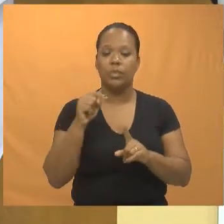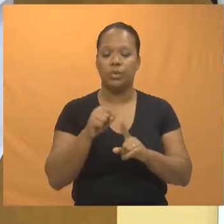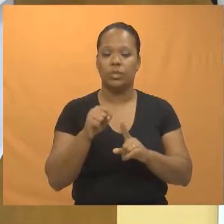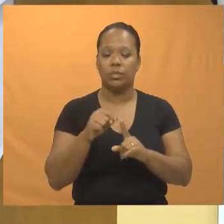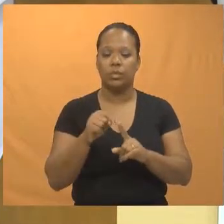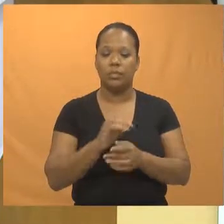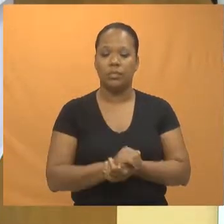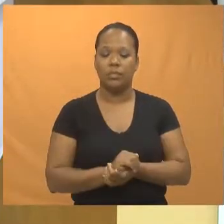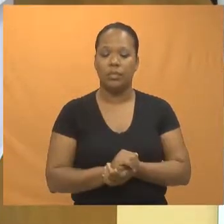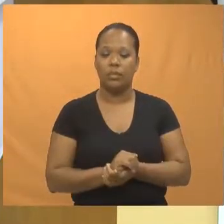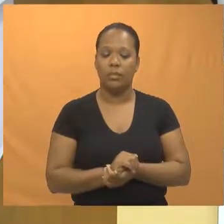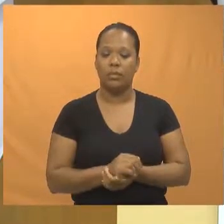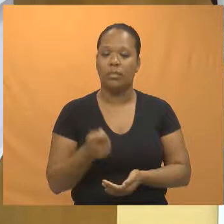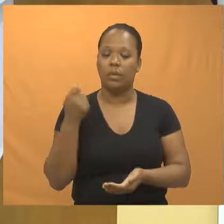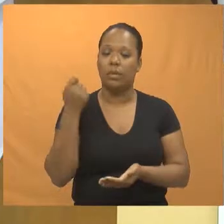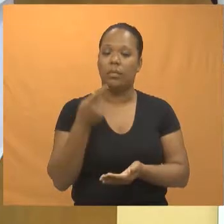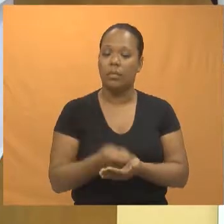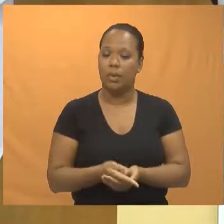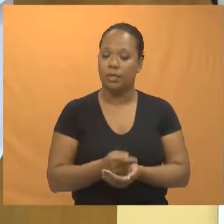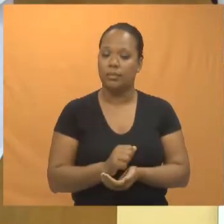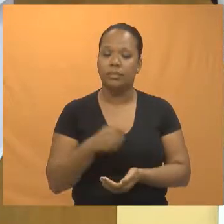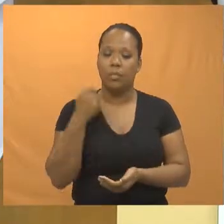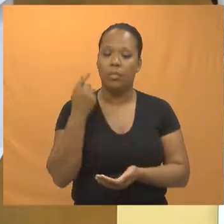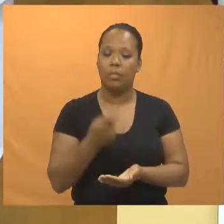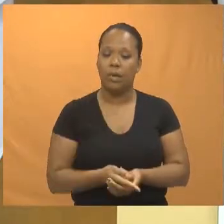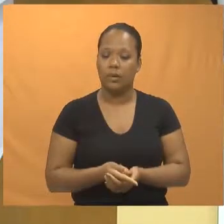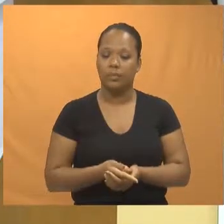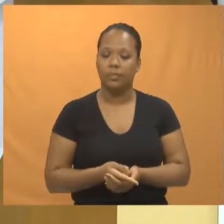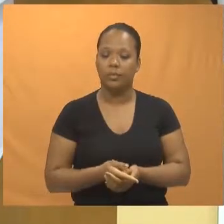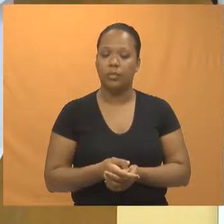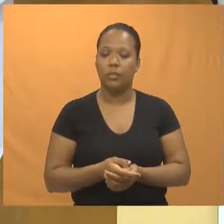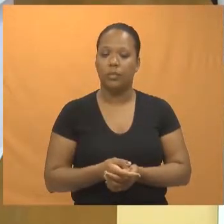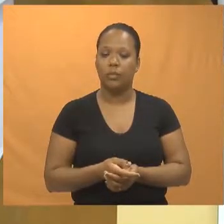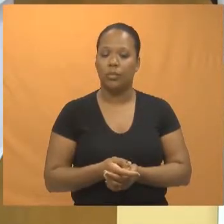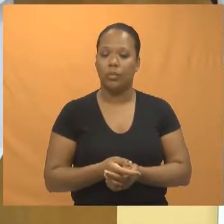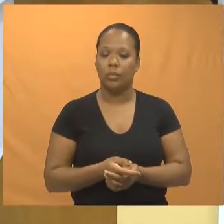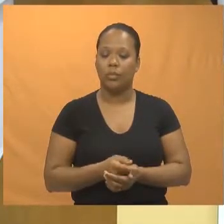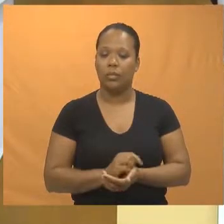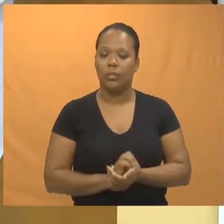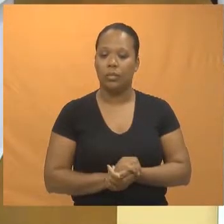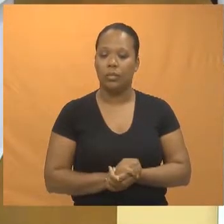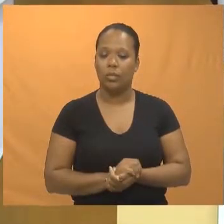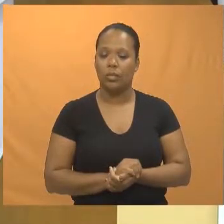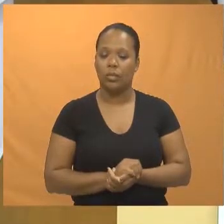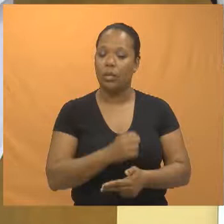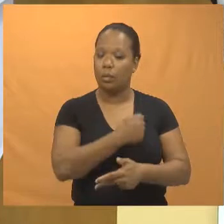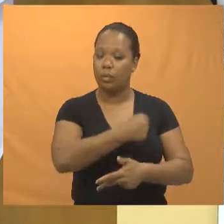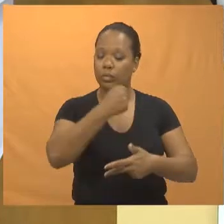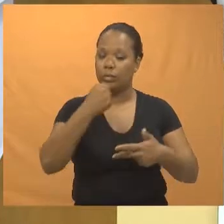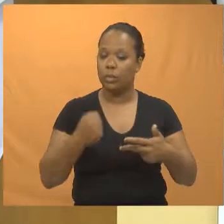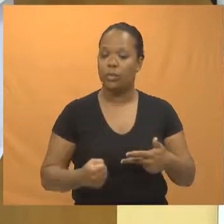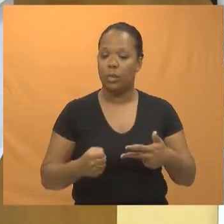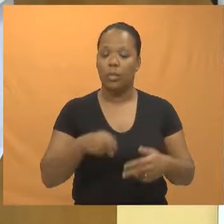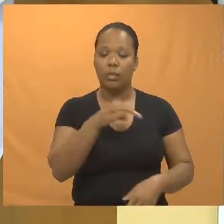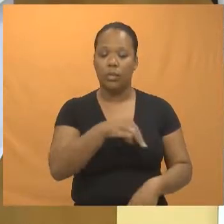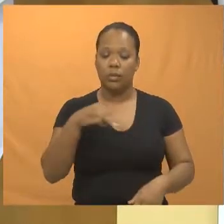financiar serviços ambientais prestados pelo poder público municipal, além de projetos, programas e ações